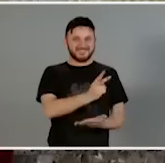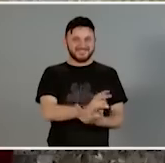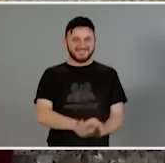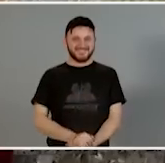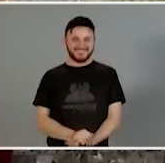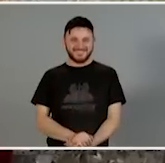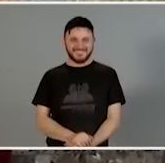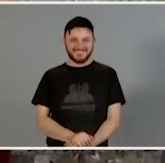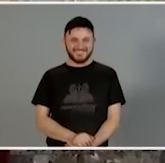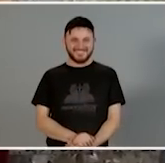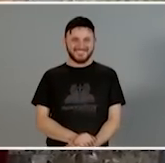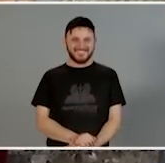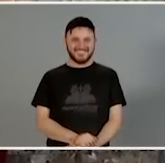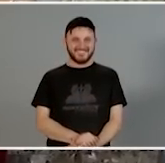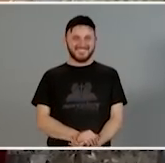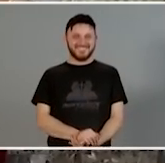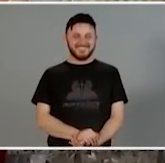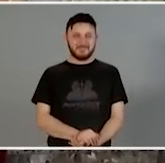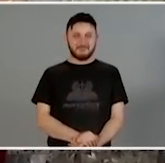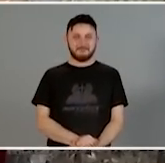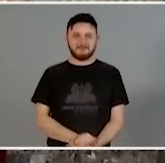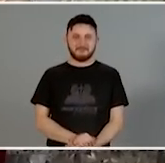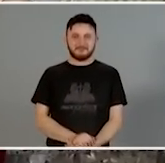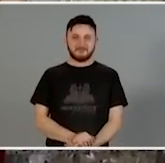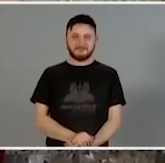Confirmação de Deus.